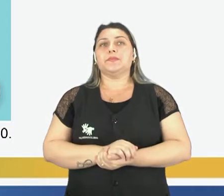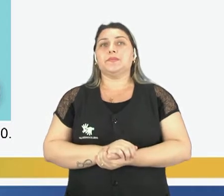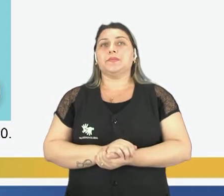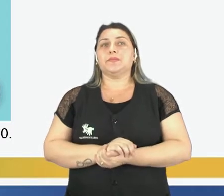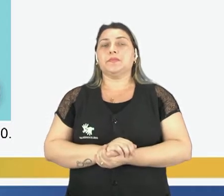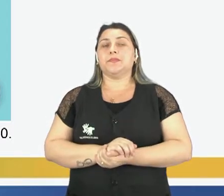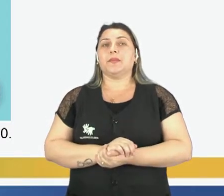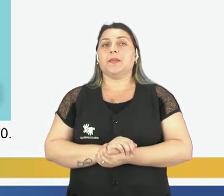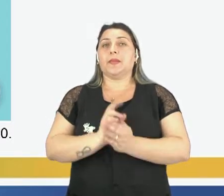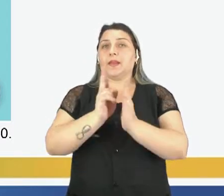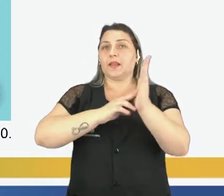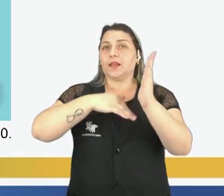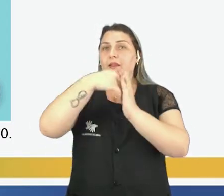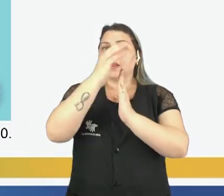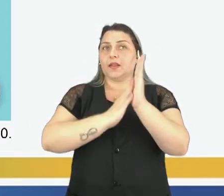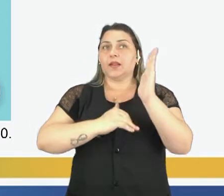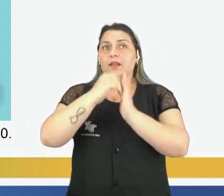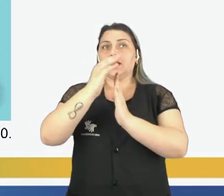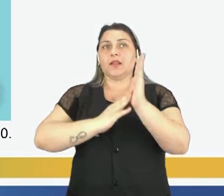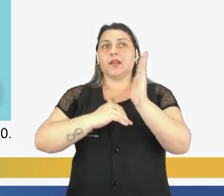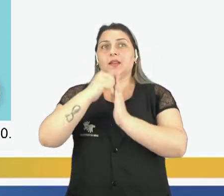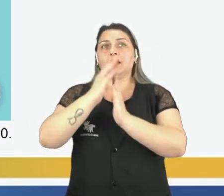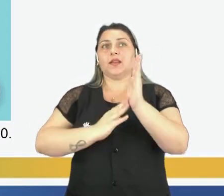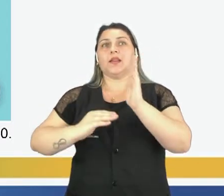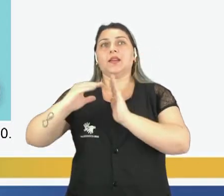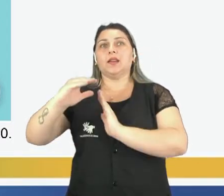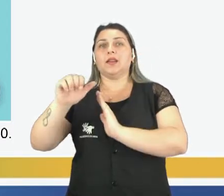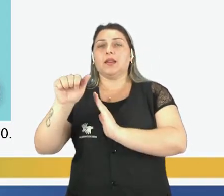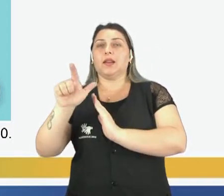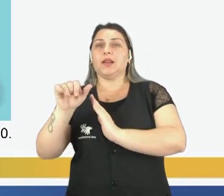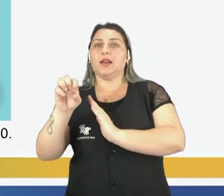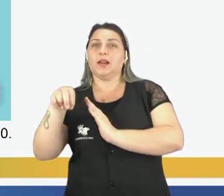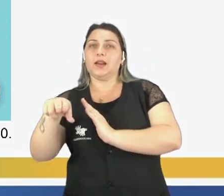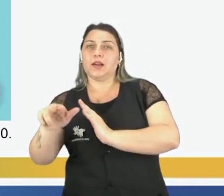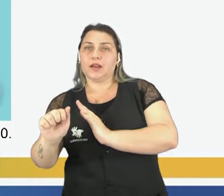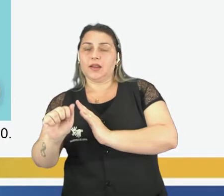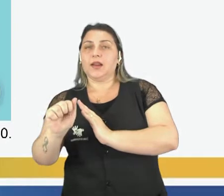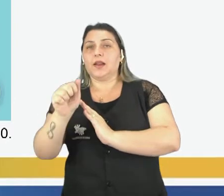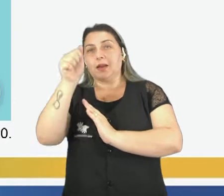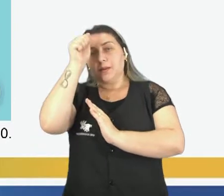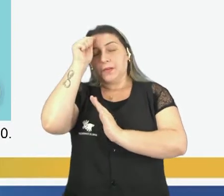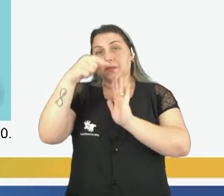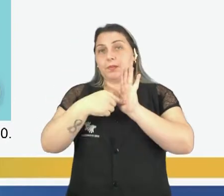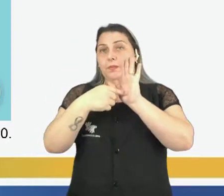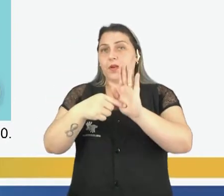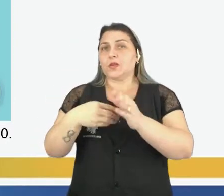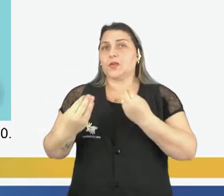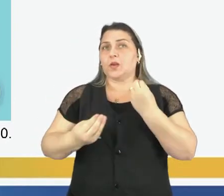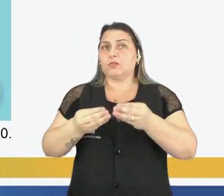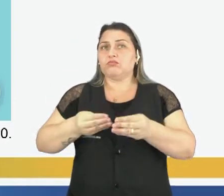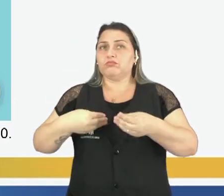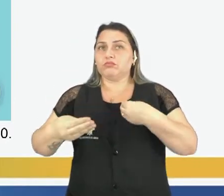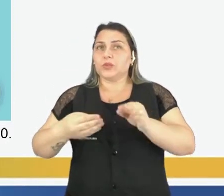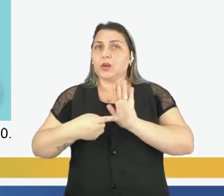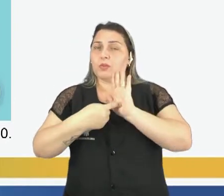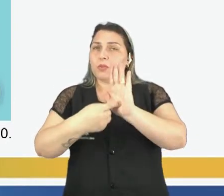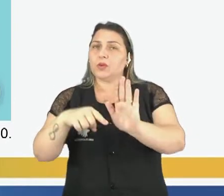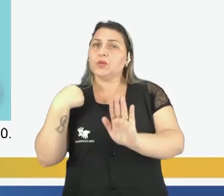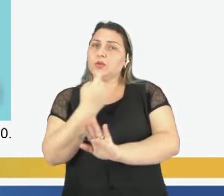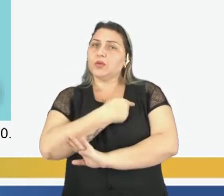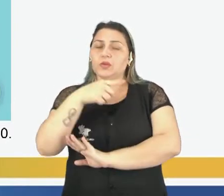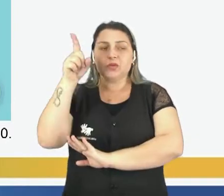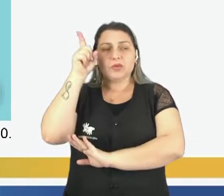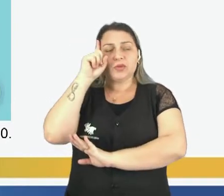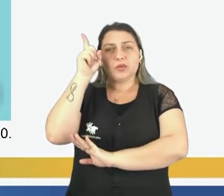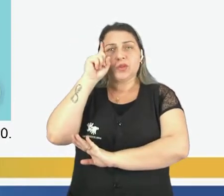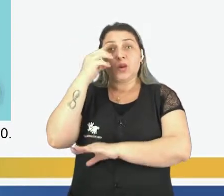Ilustrada pela artista plástica Kalina Judziak, a obra mostra como o plástico está presente em nosso cotidiano